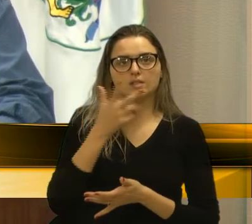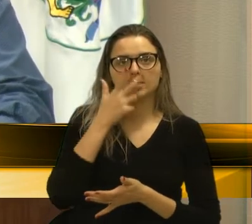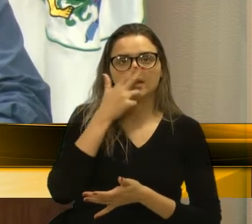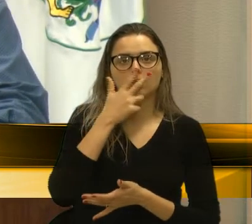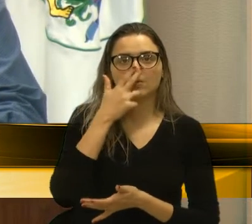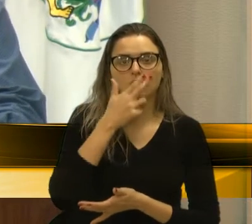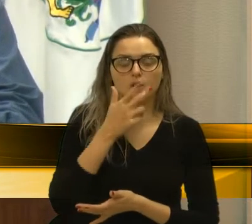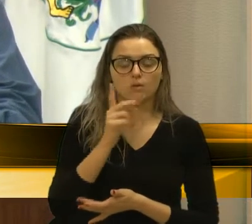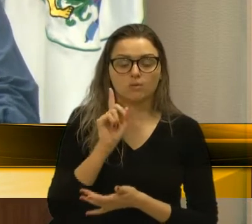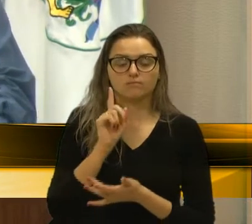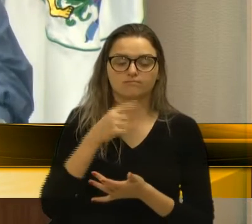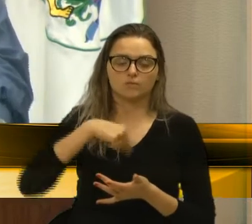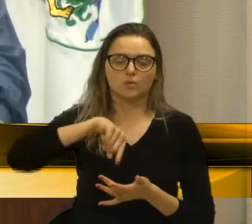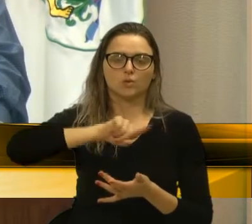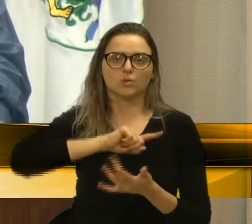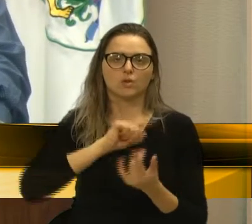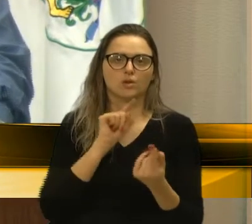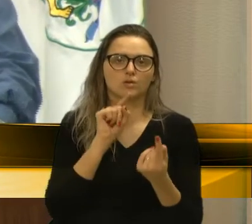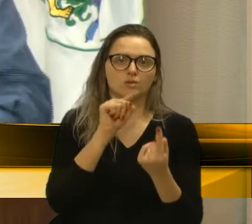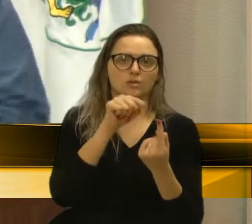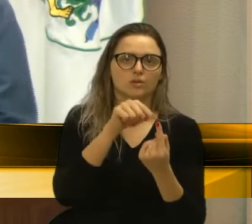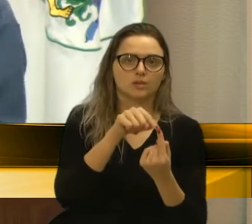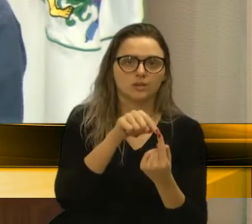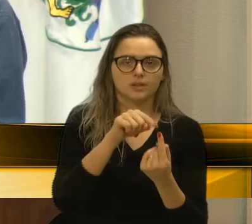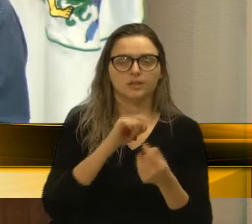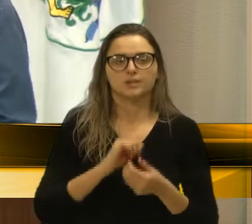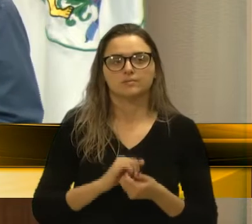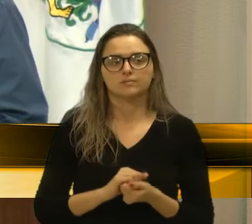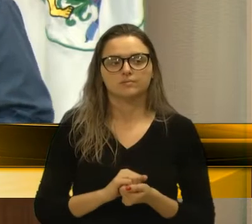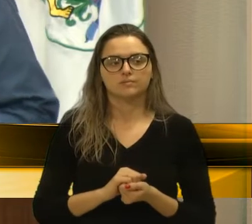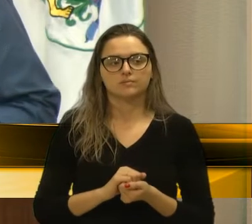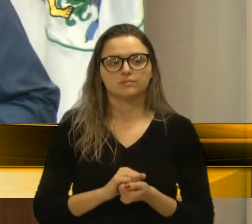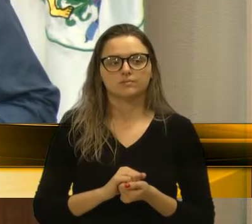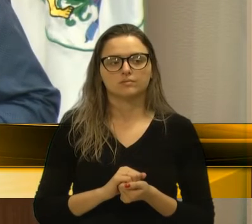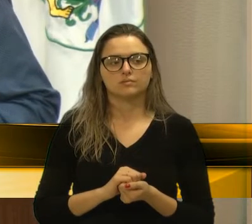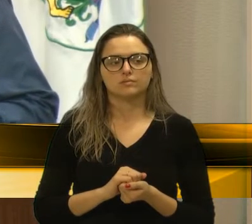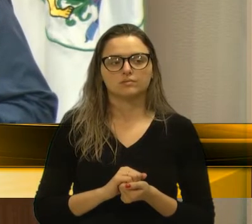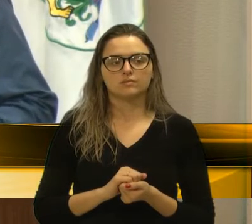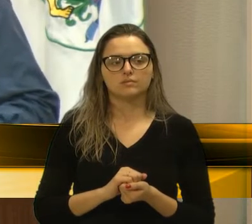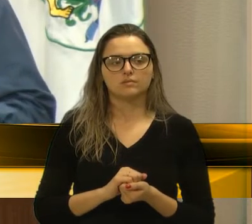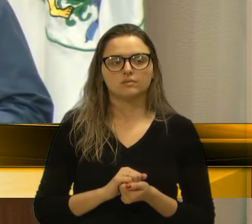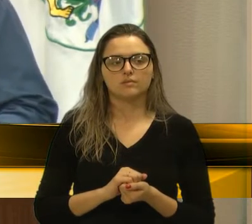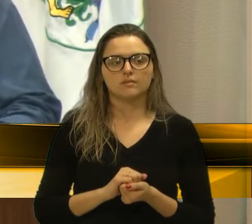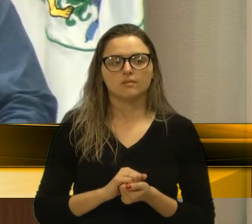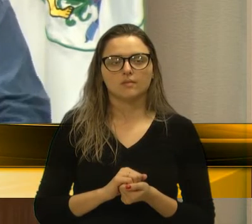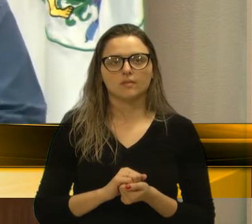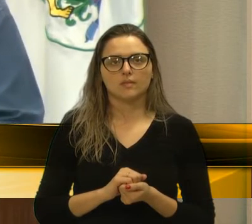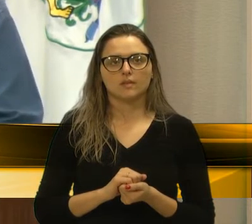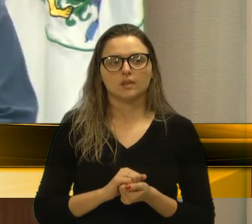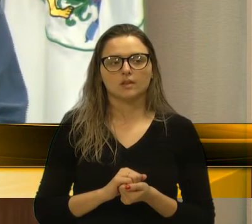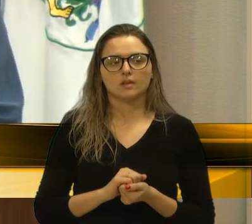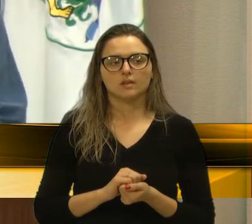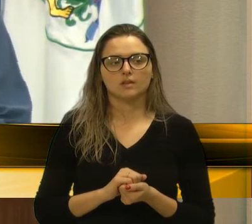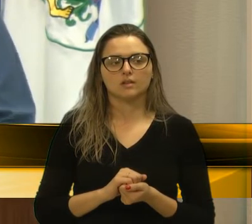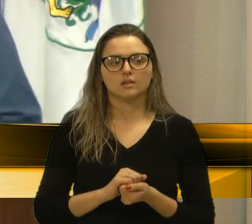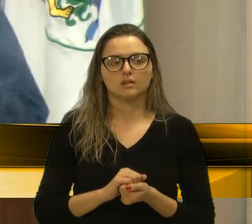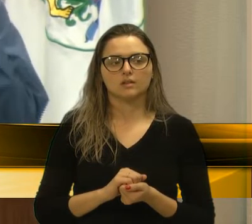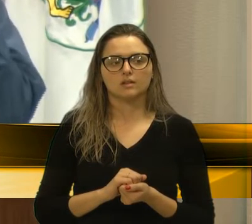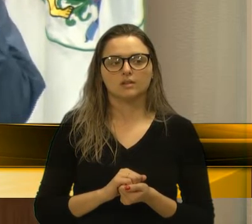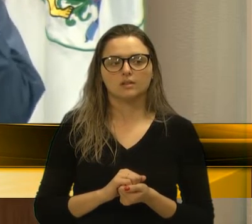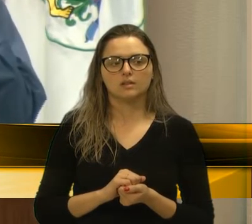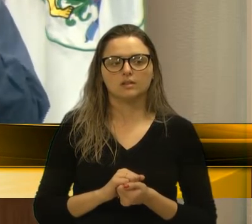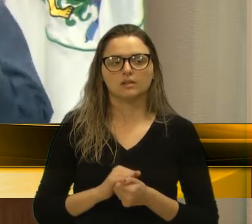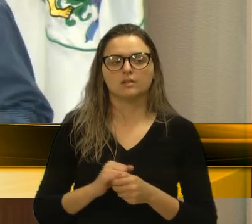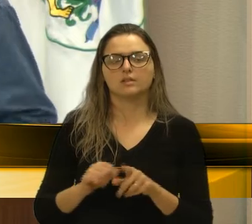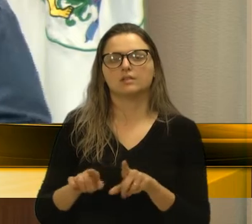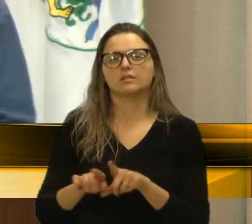almejamos. E isso representa claramente, né, claramente o que